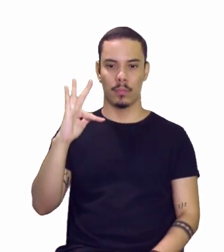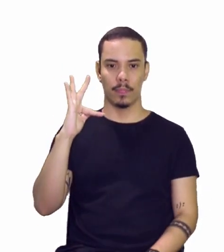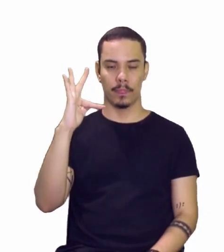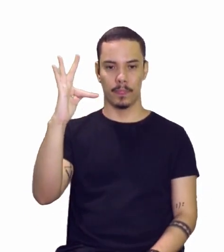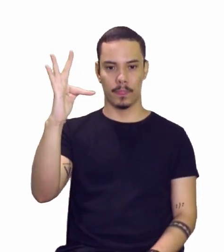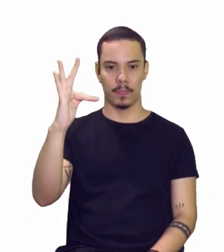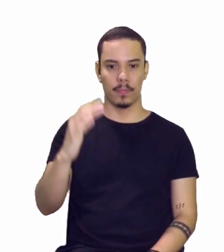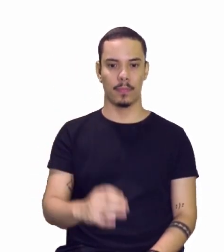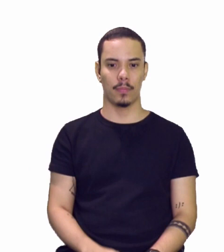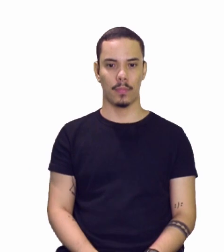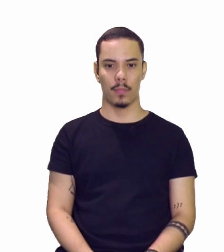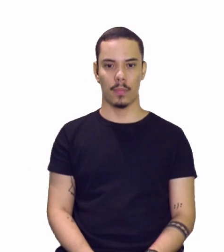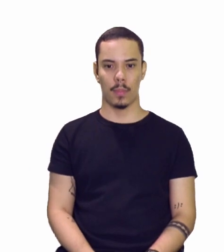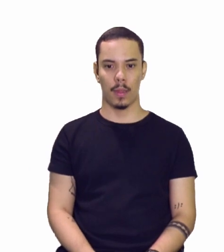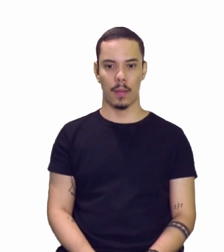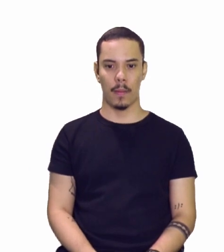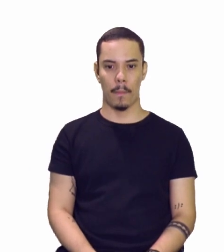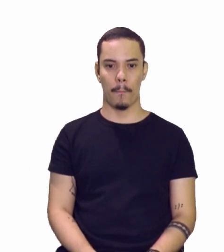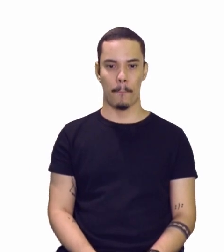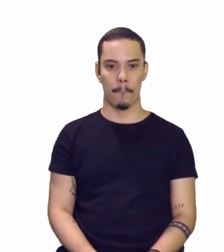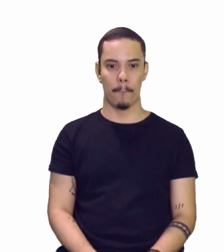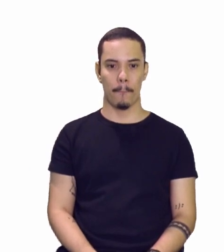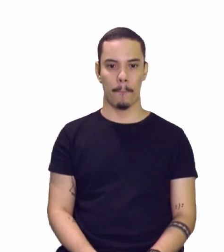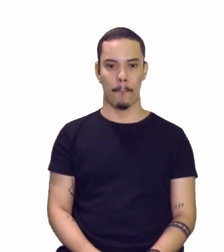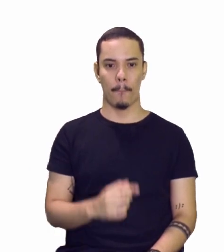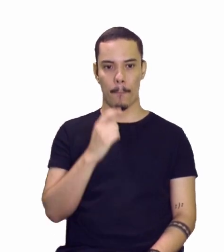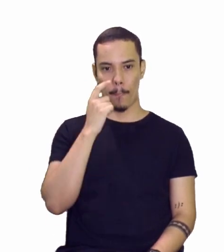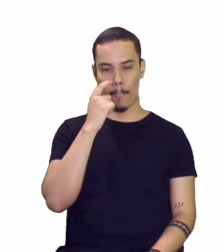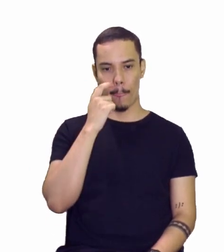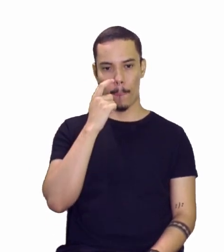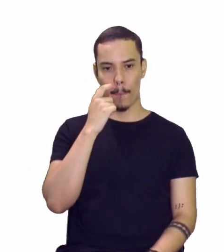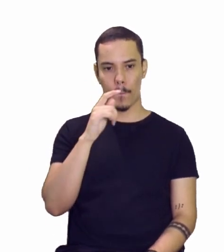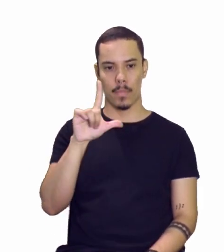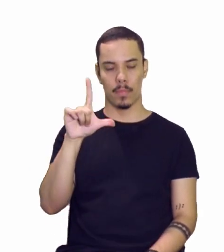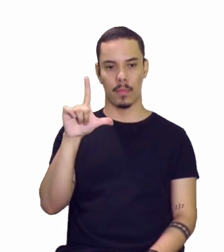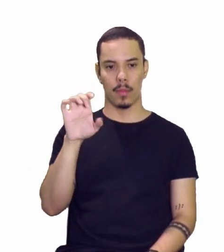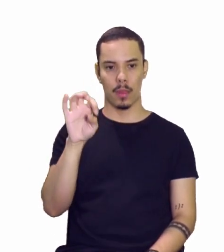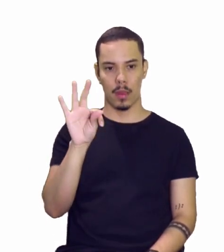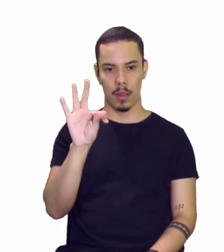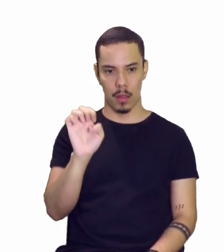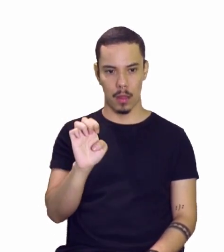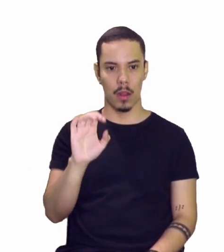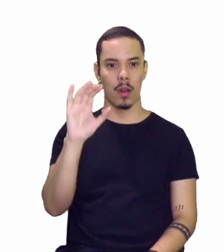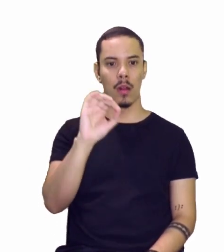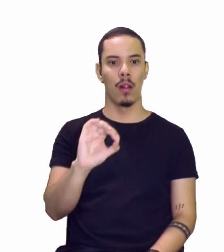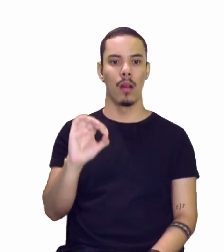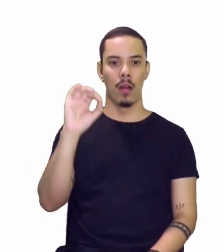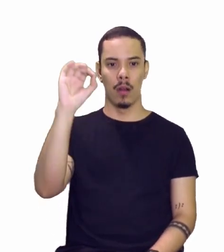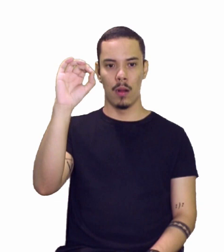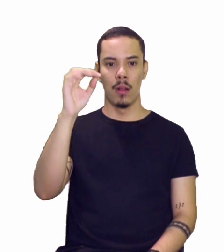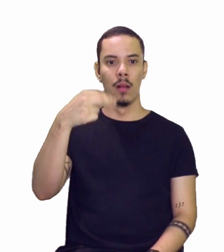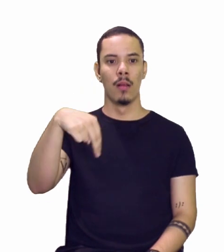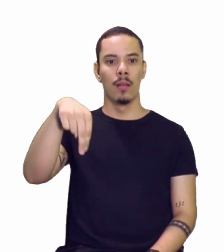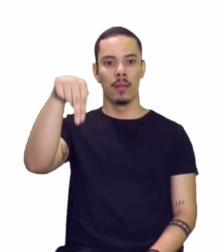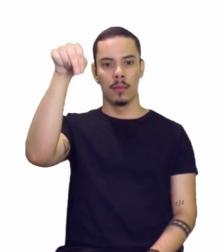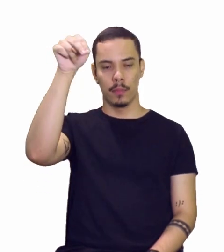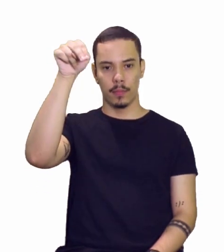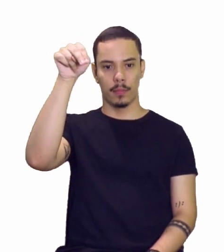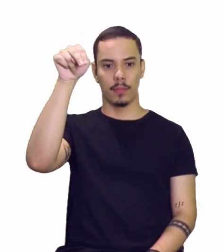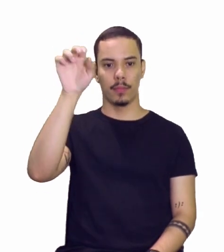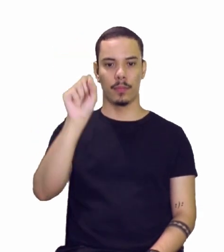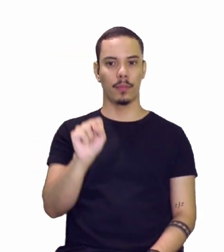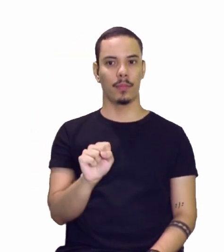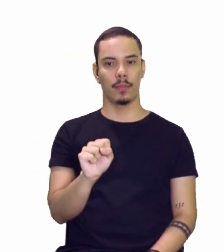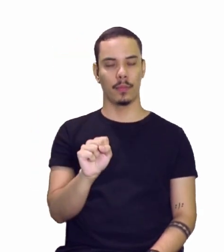A leste. A leste é isso aqui, ó. Oeste, aqui. Aqui é norte. Aqui é